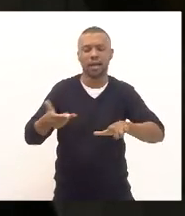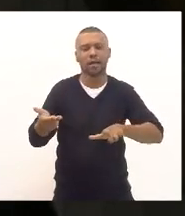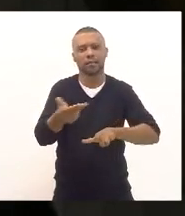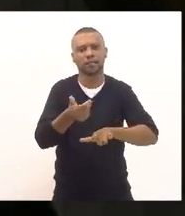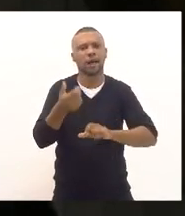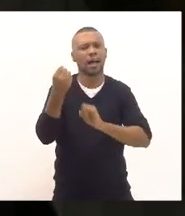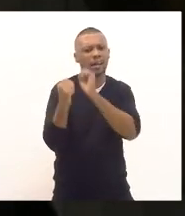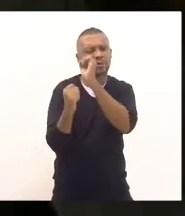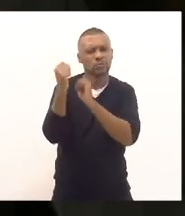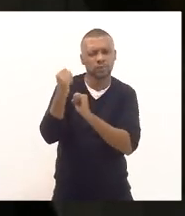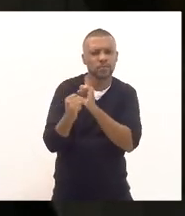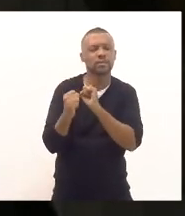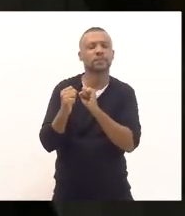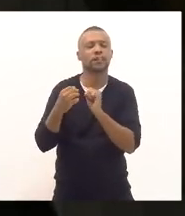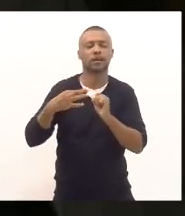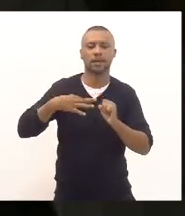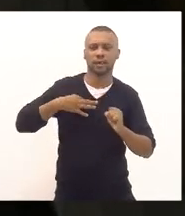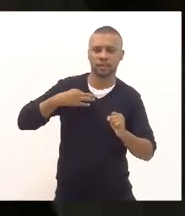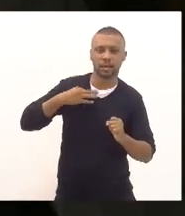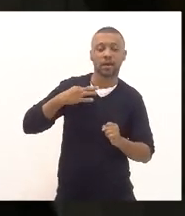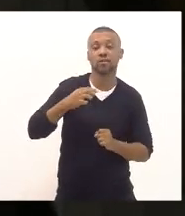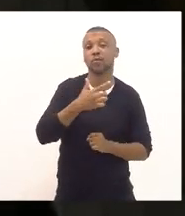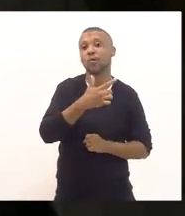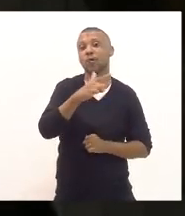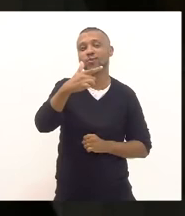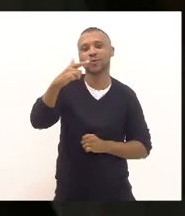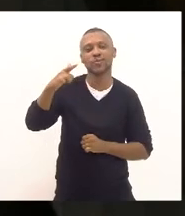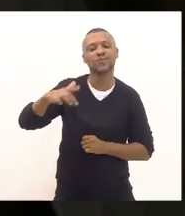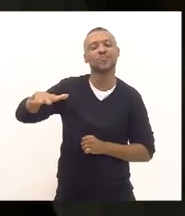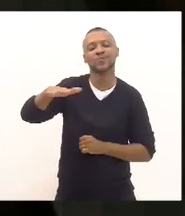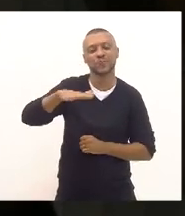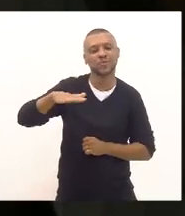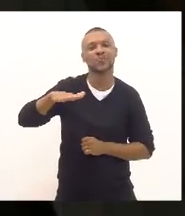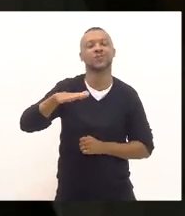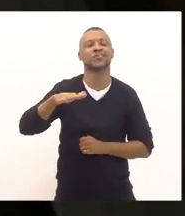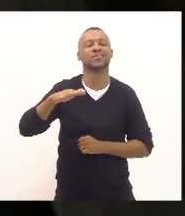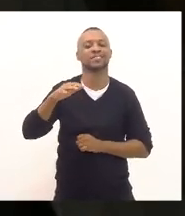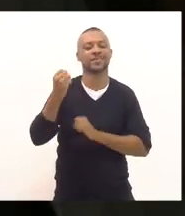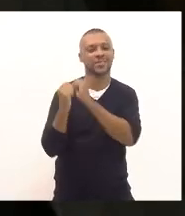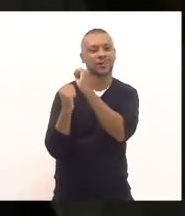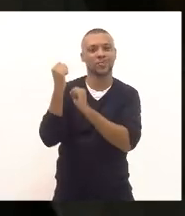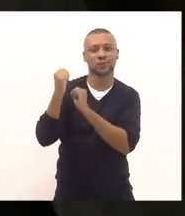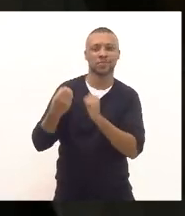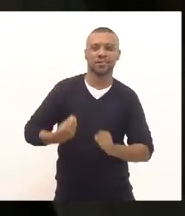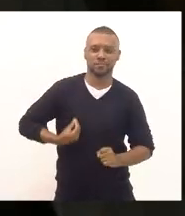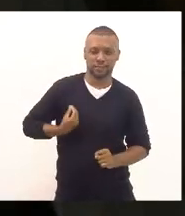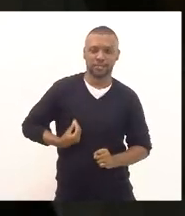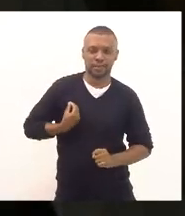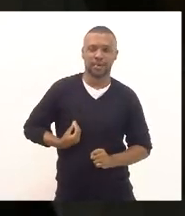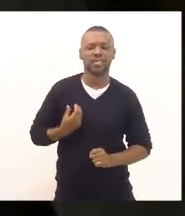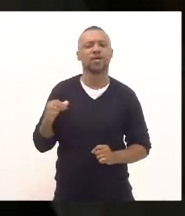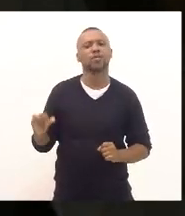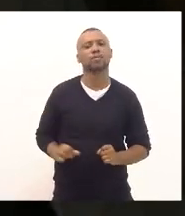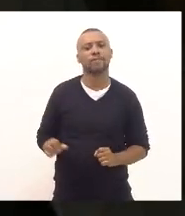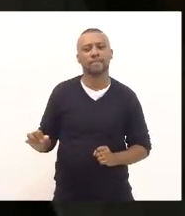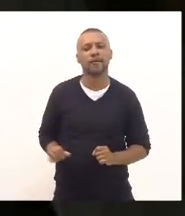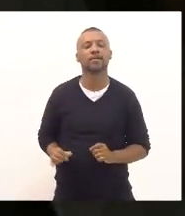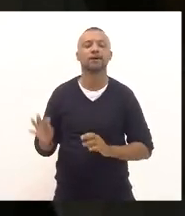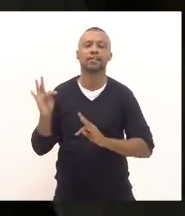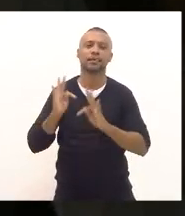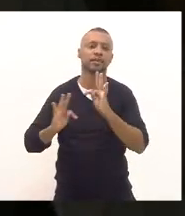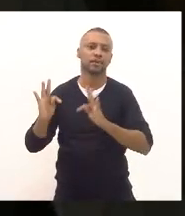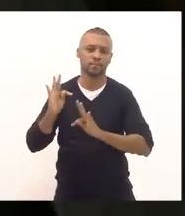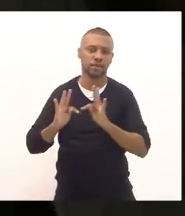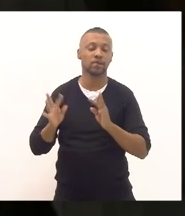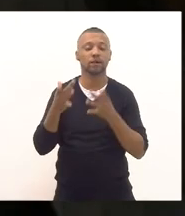Indústria Têxtil enfim outros setores da indústria ali presente todos eles sofrendo com esse tratamento até me